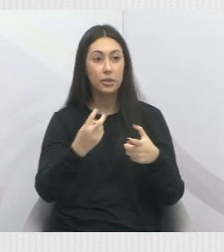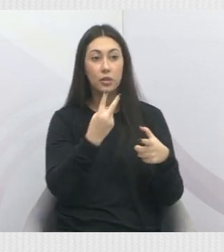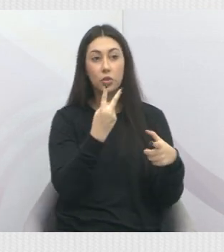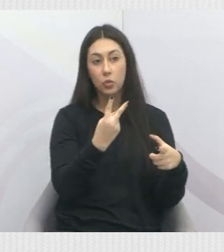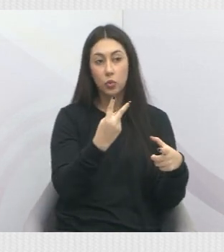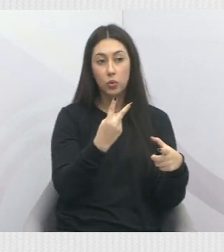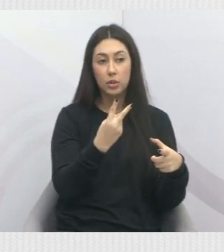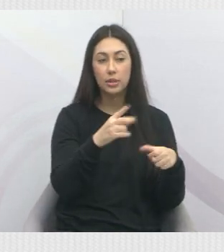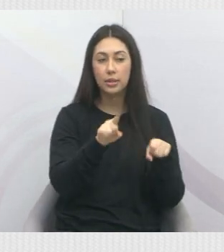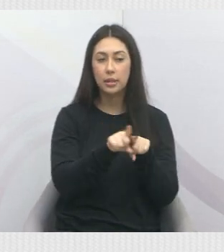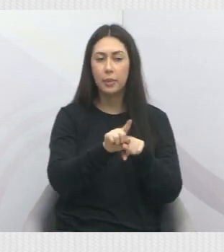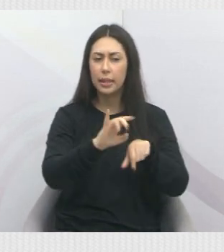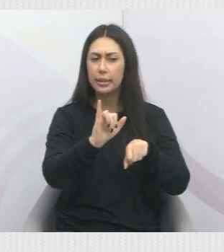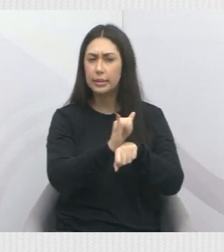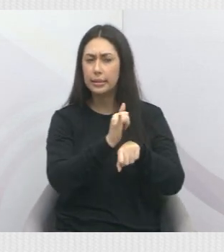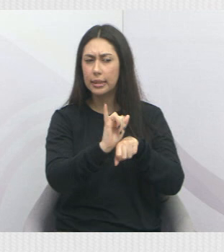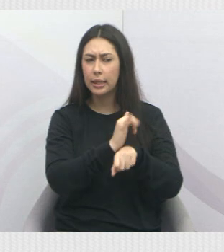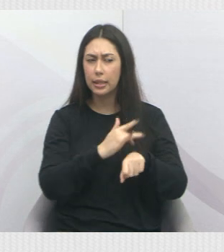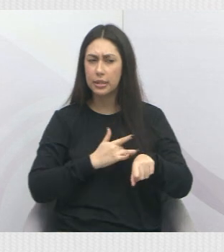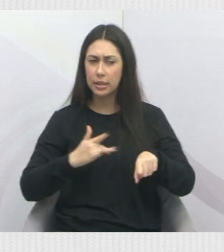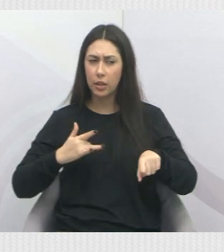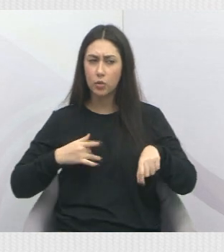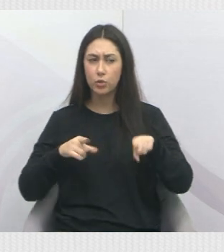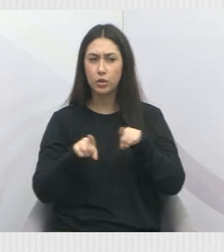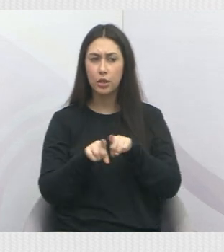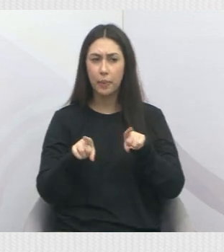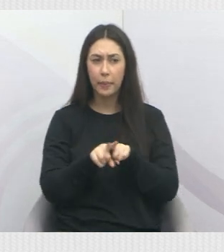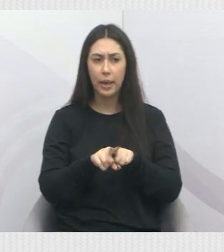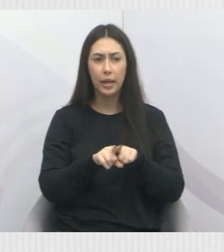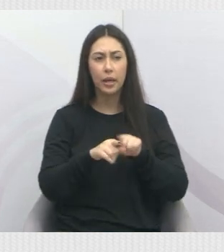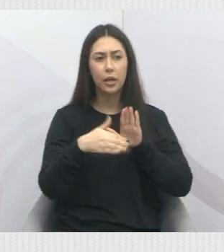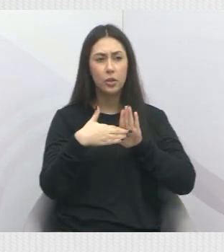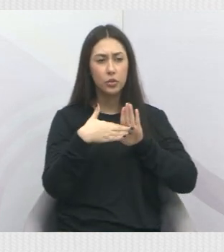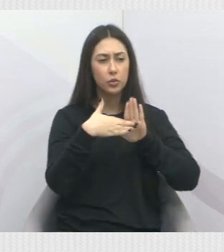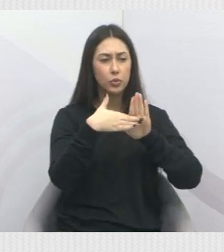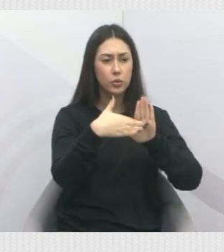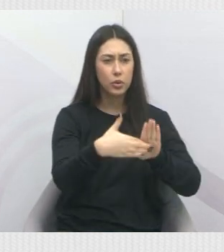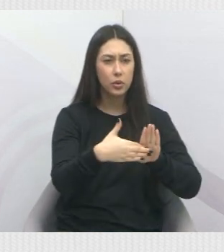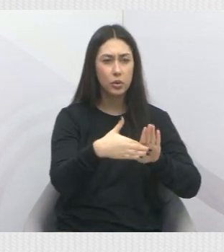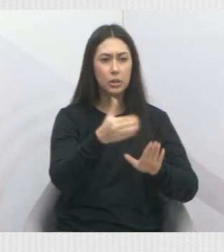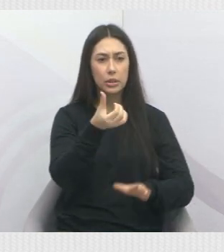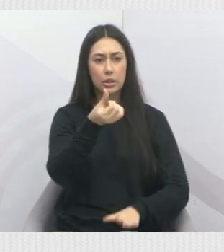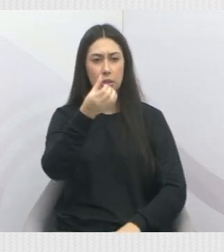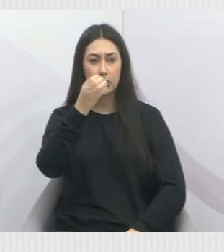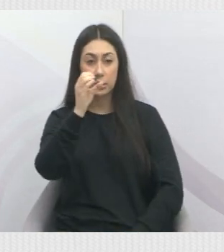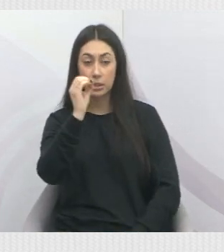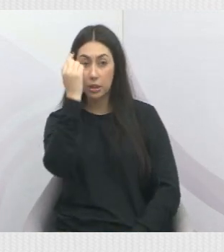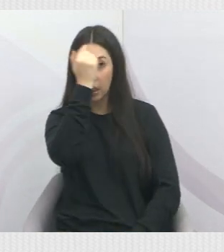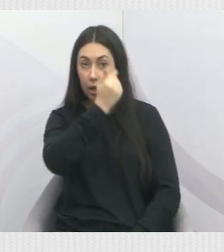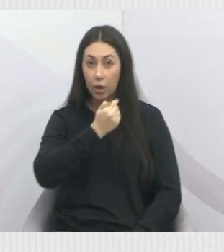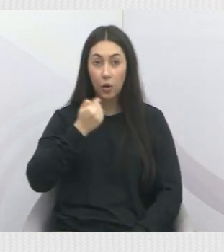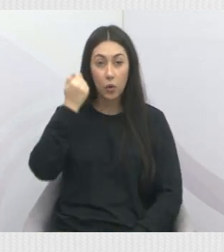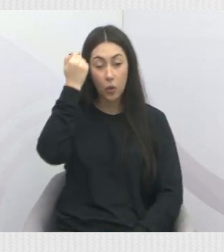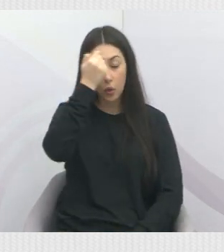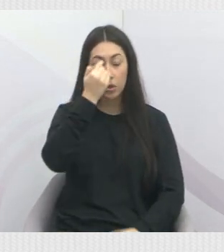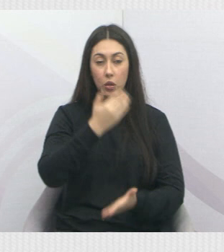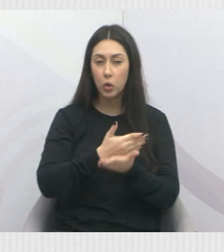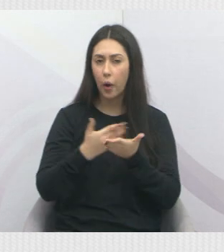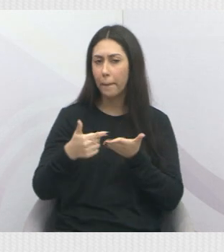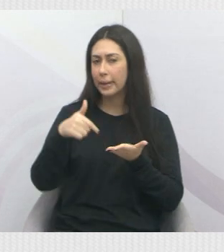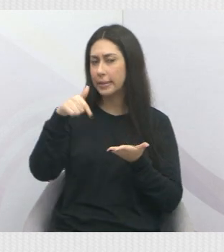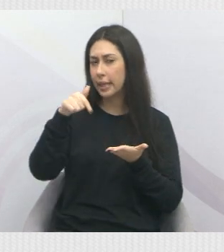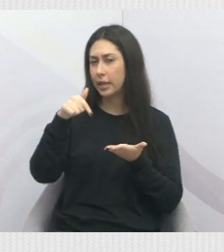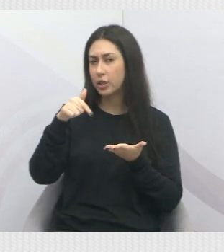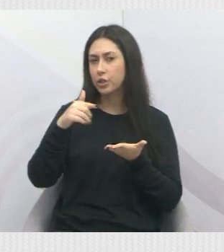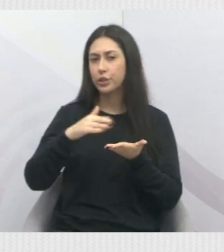com estratégia de saúde da família e programa Saúde na Hora, na modalidade 60 horas, ou seja, funcionando das 7 às